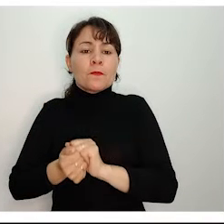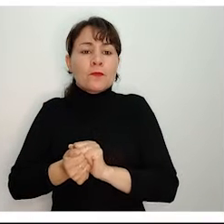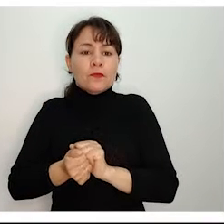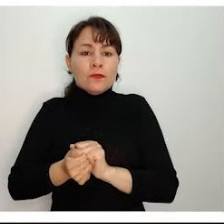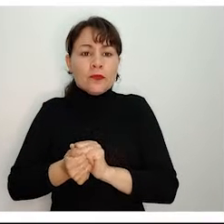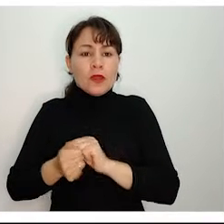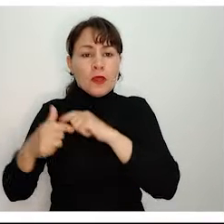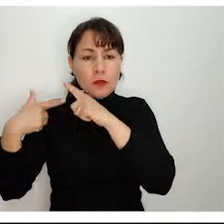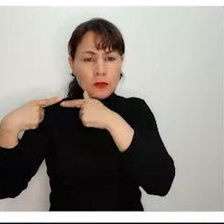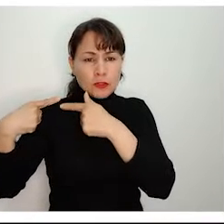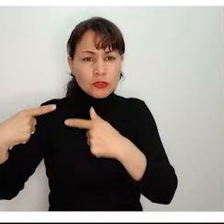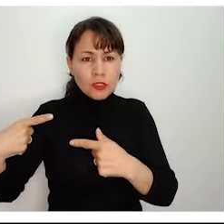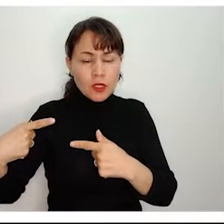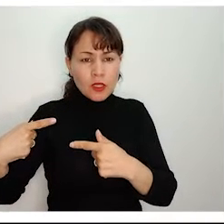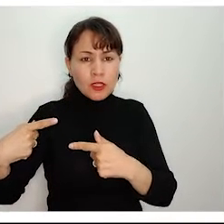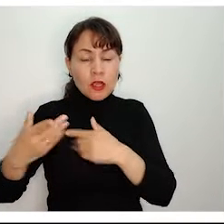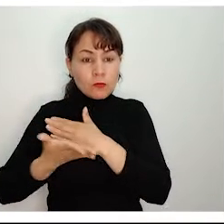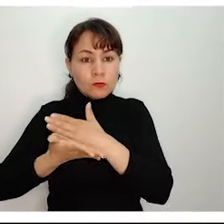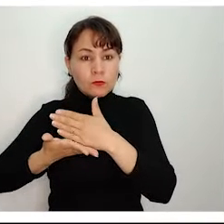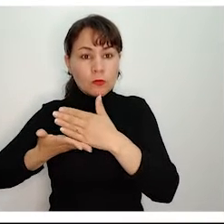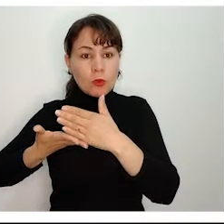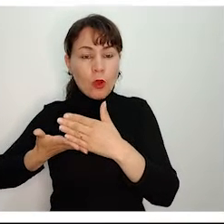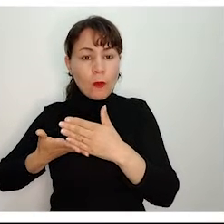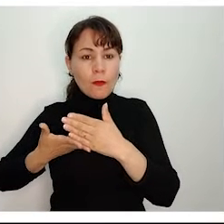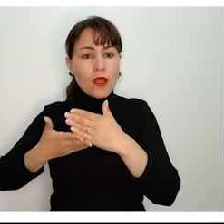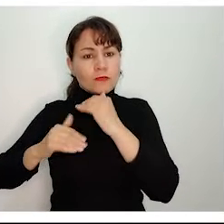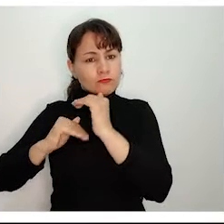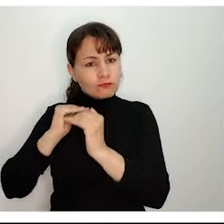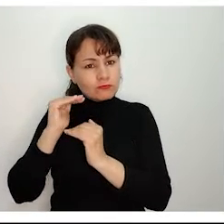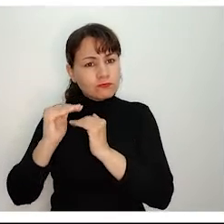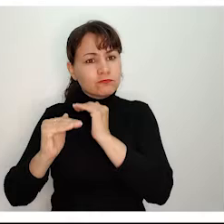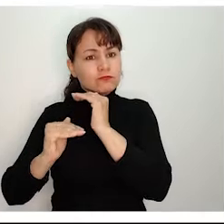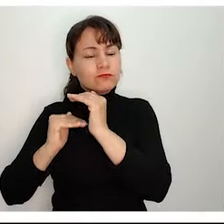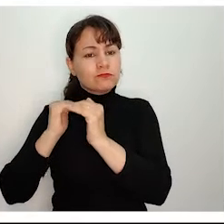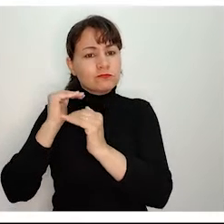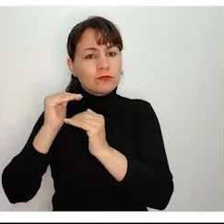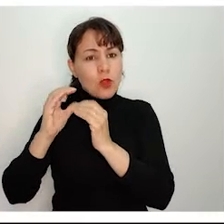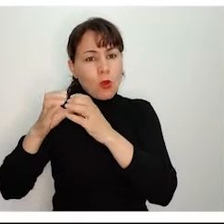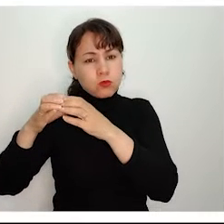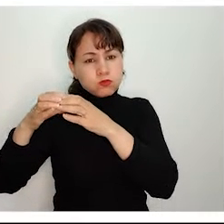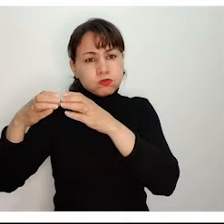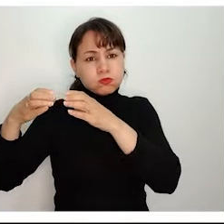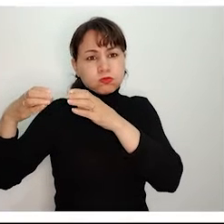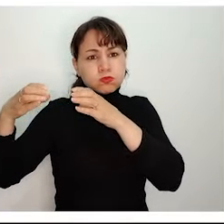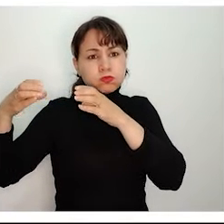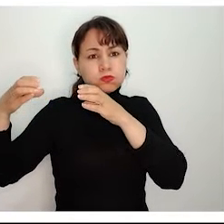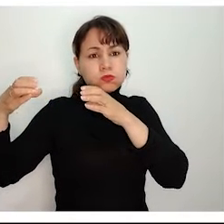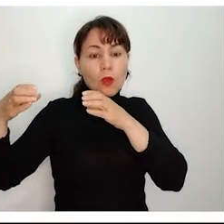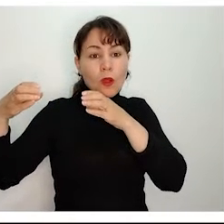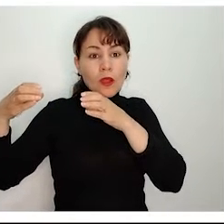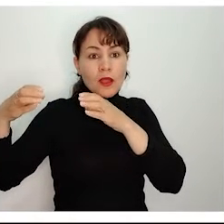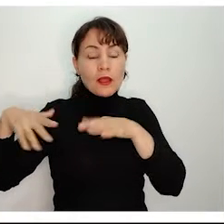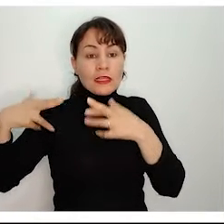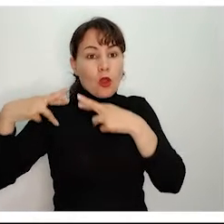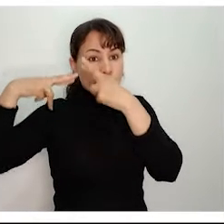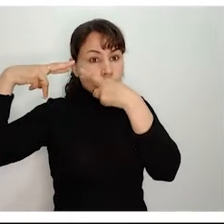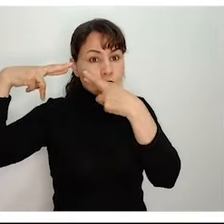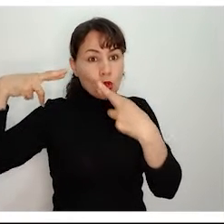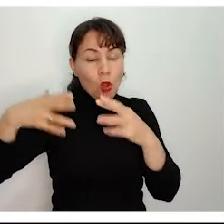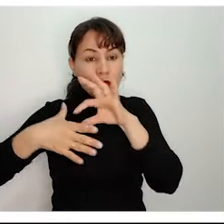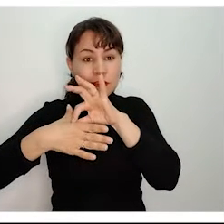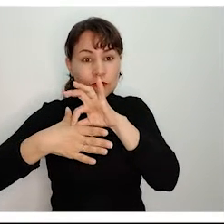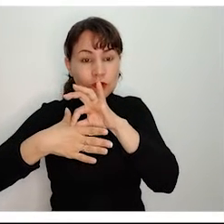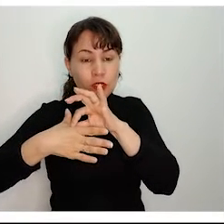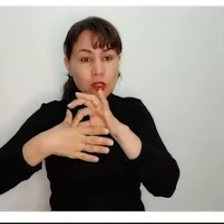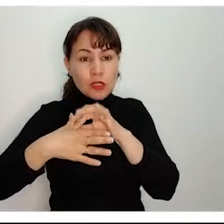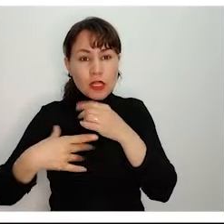ali, pré-determinado geneticamente, eles começam a se desenvolver e a crescer. Então, os